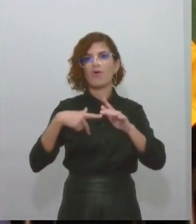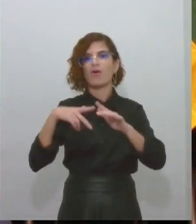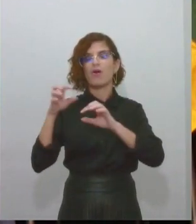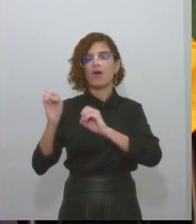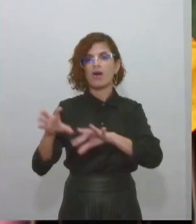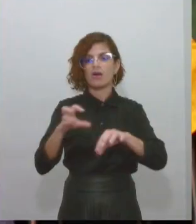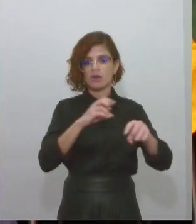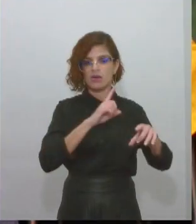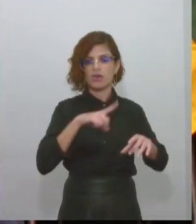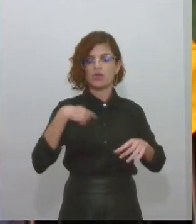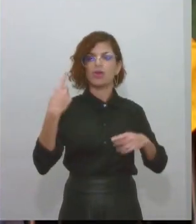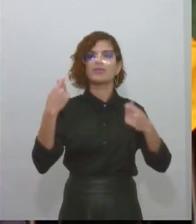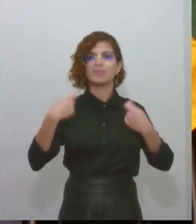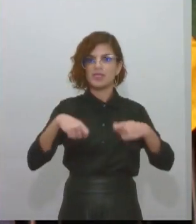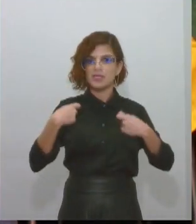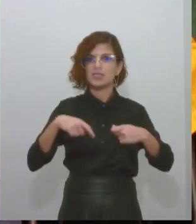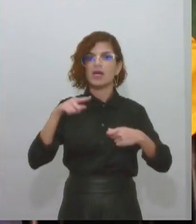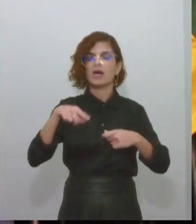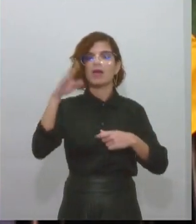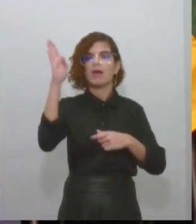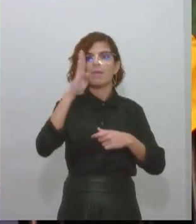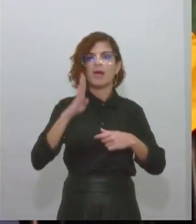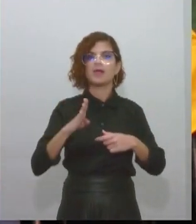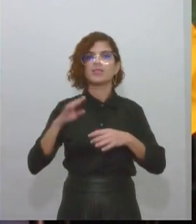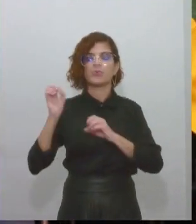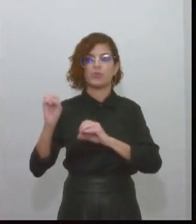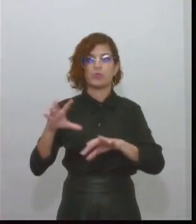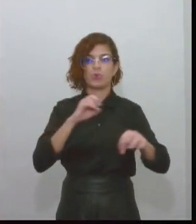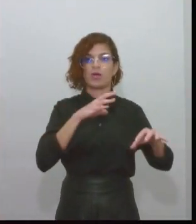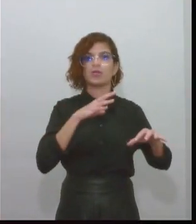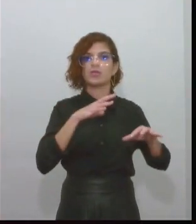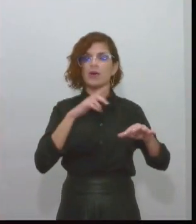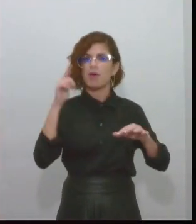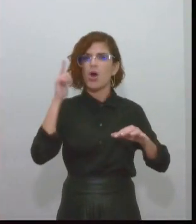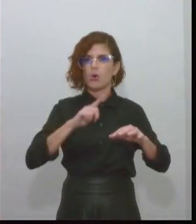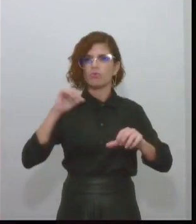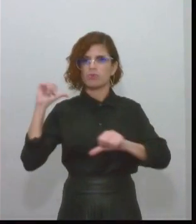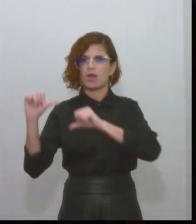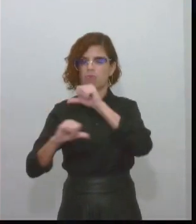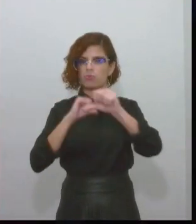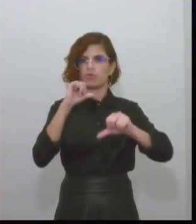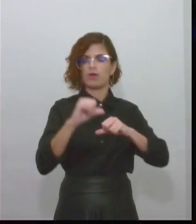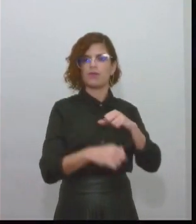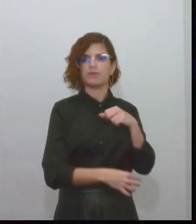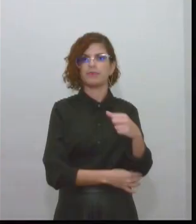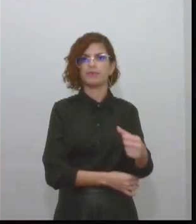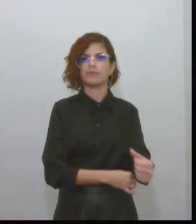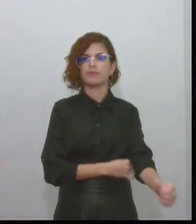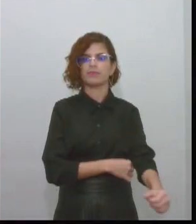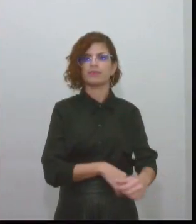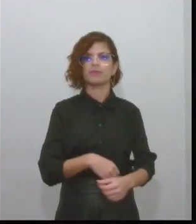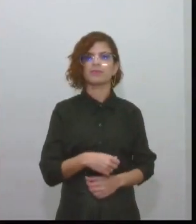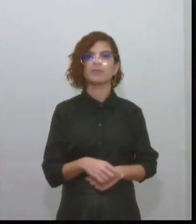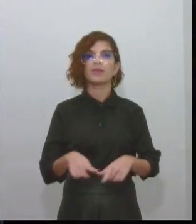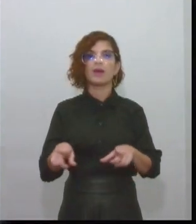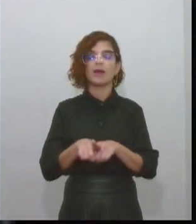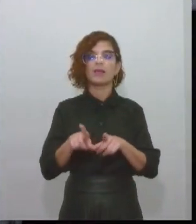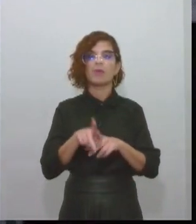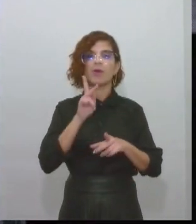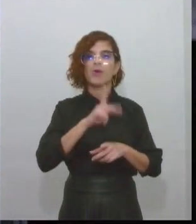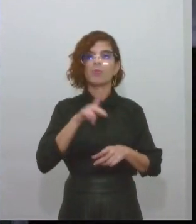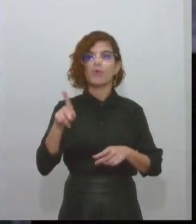no nosso país para ver se a gente consegue realmente mudar a realidade. Para os professores, as premiações são motivo de orgulho